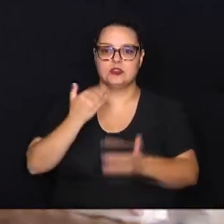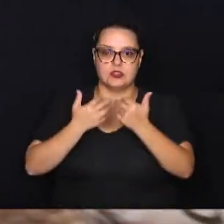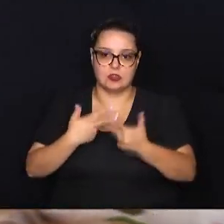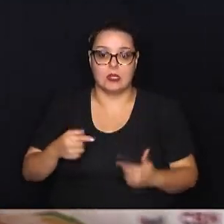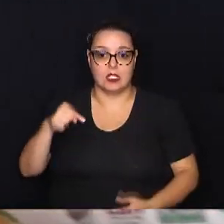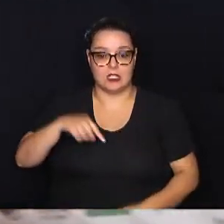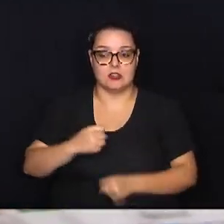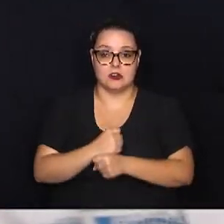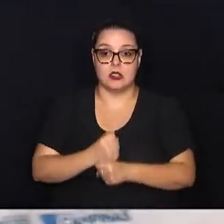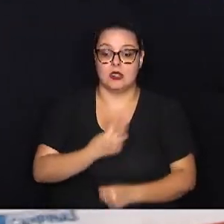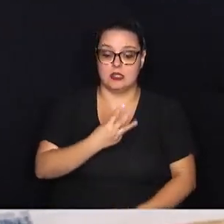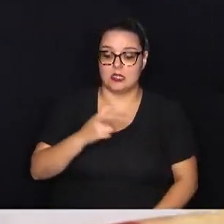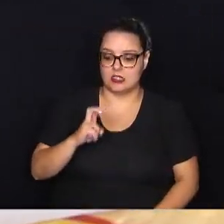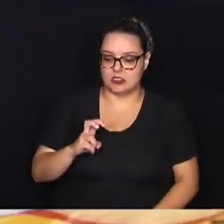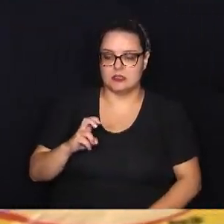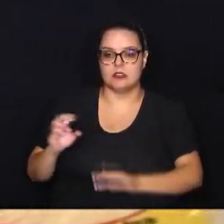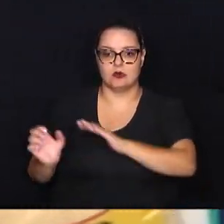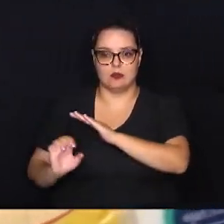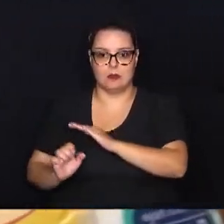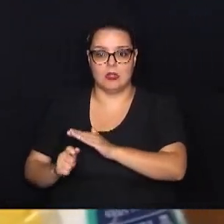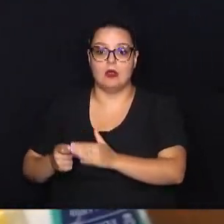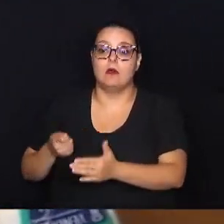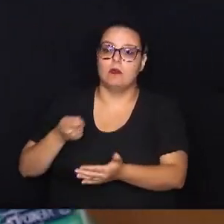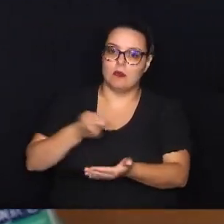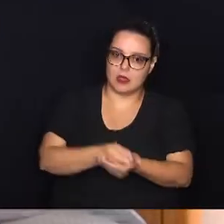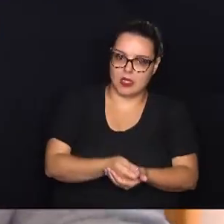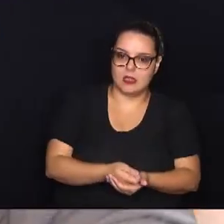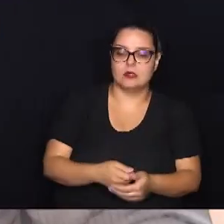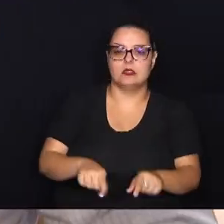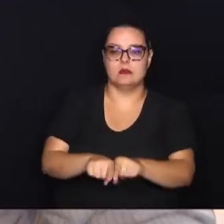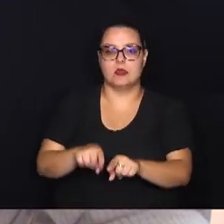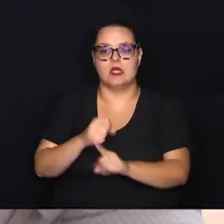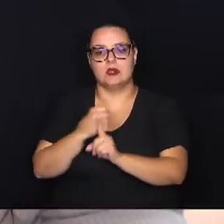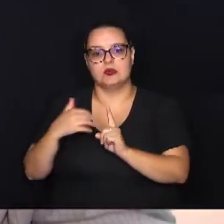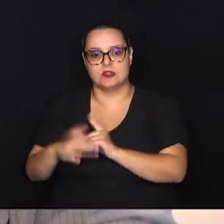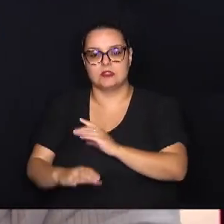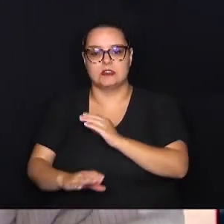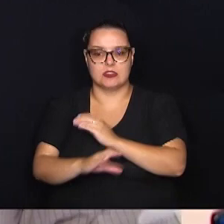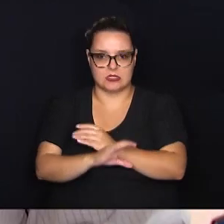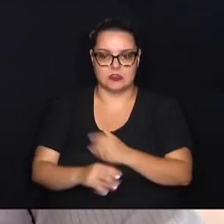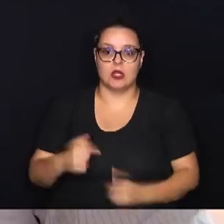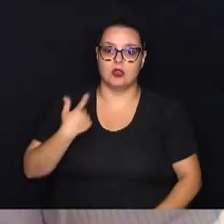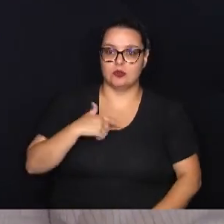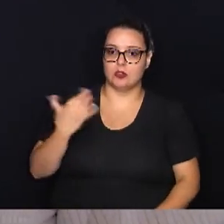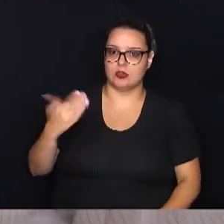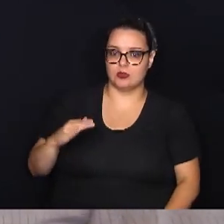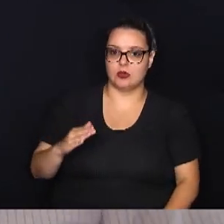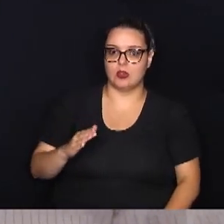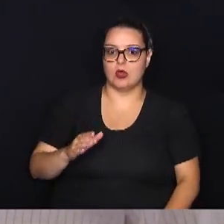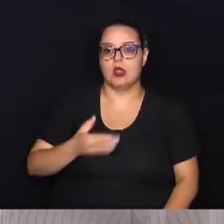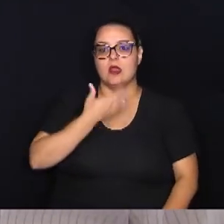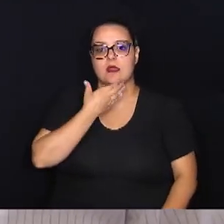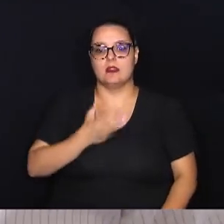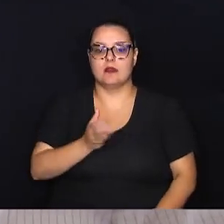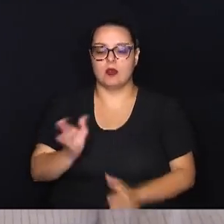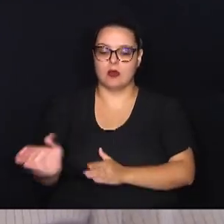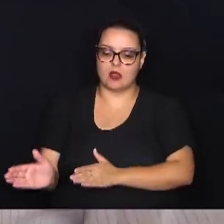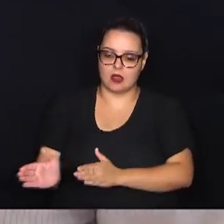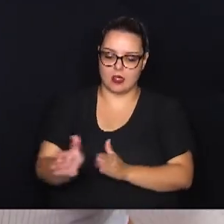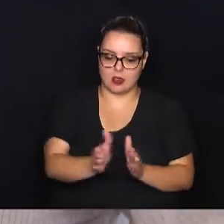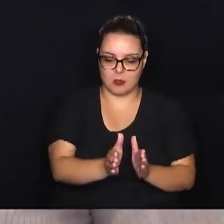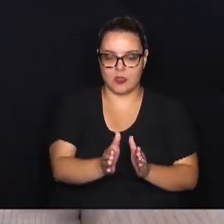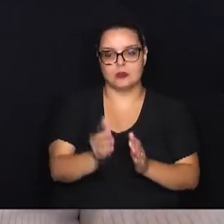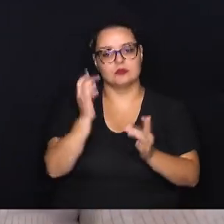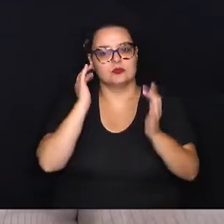35 empresas patrocinadoras, além da sociedade civil. Nós lançamos o Natal Caminho dos Sonhos